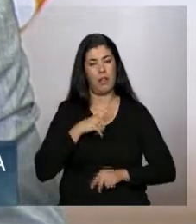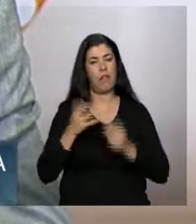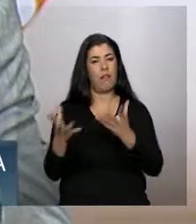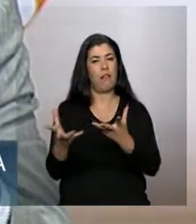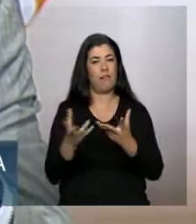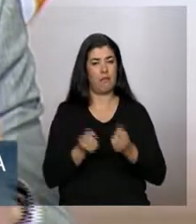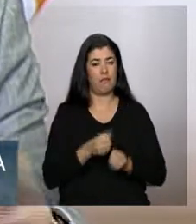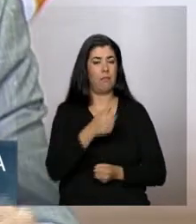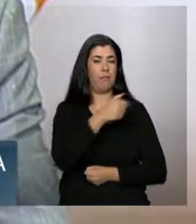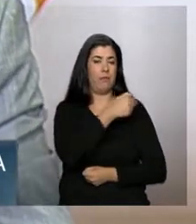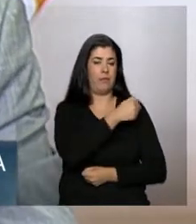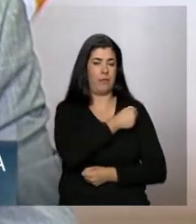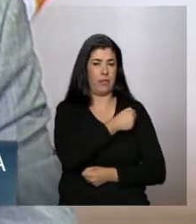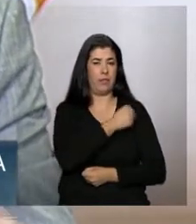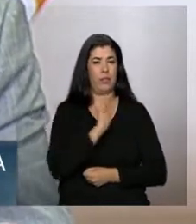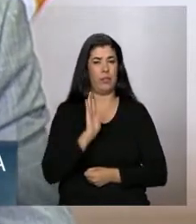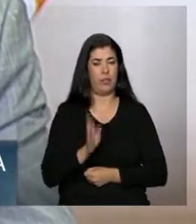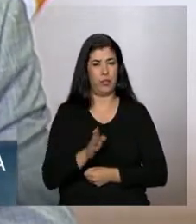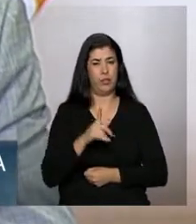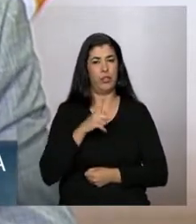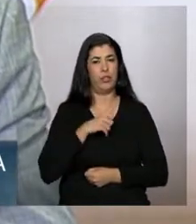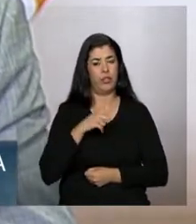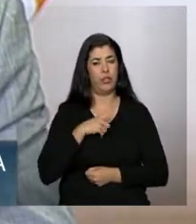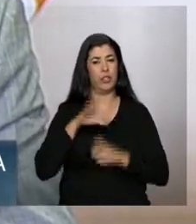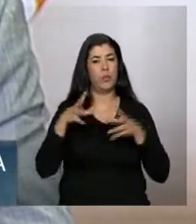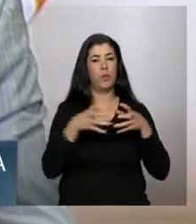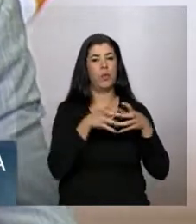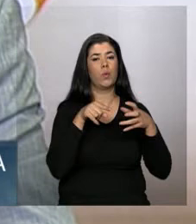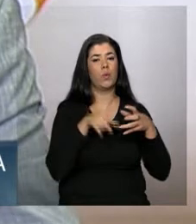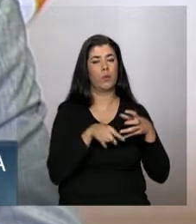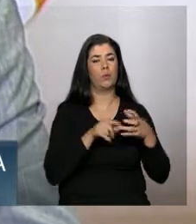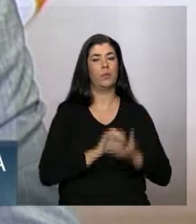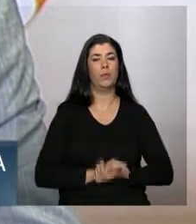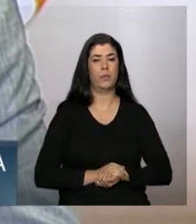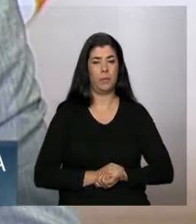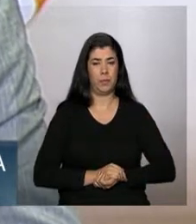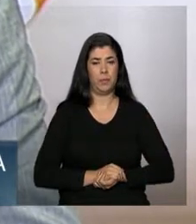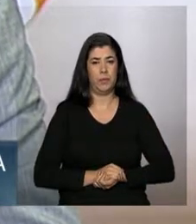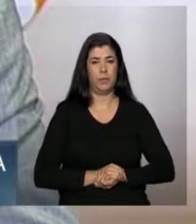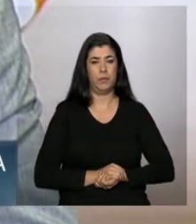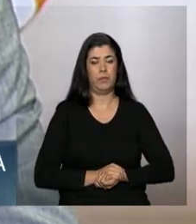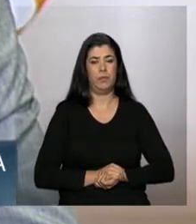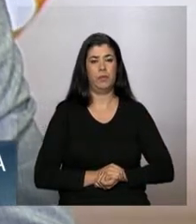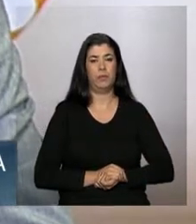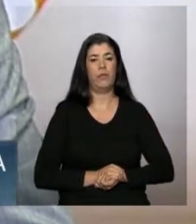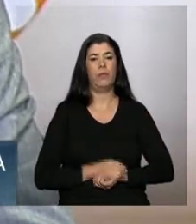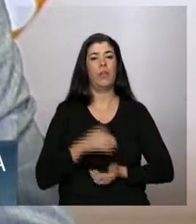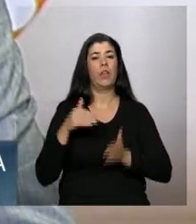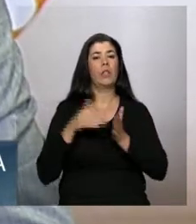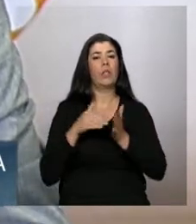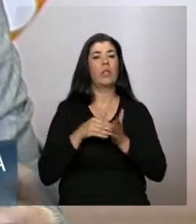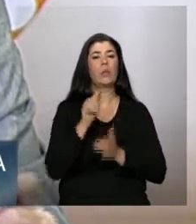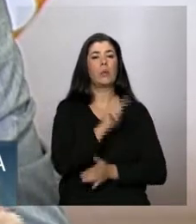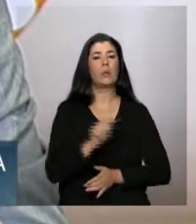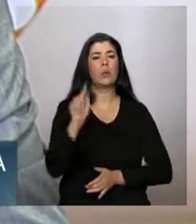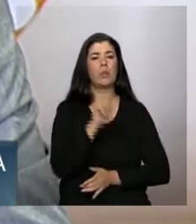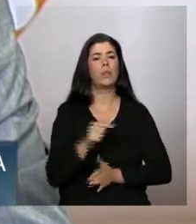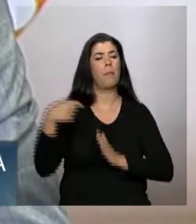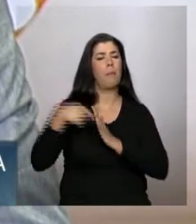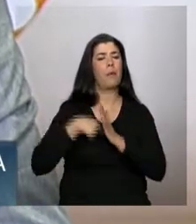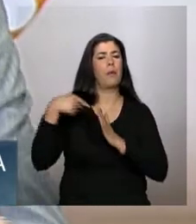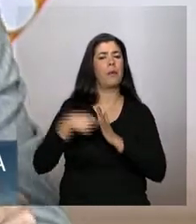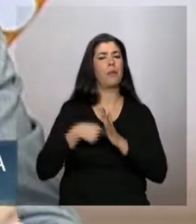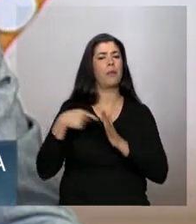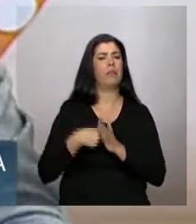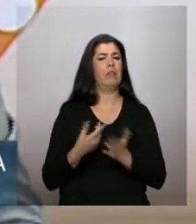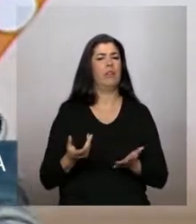qualificam dentro de um desses grupos. Ao longo das últimas semanas, me perguntavam, ministro,